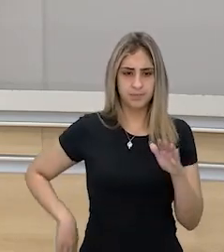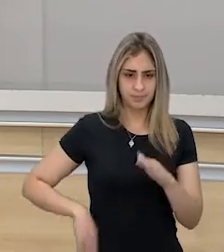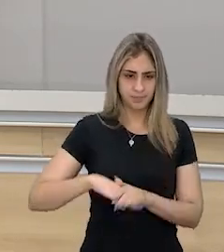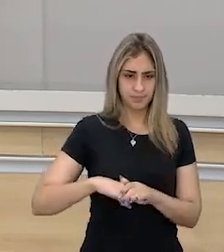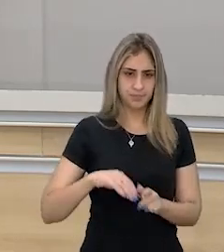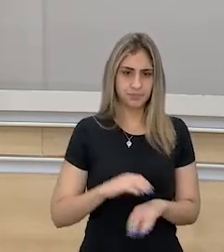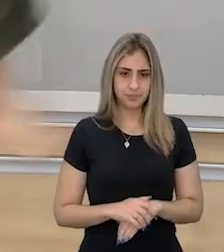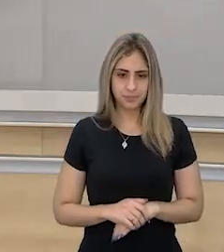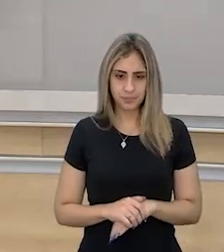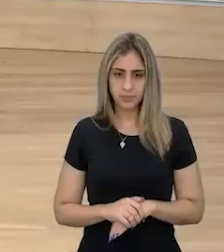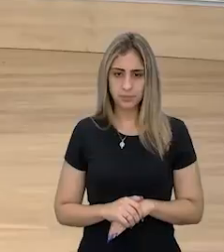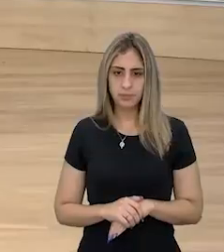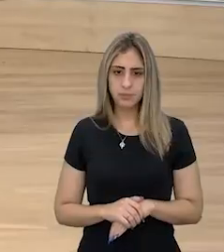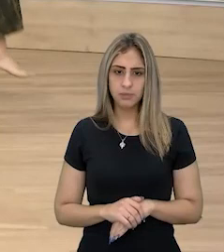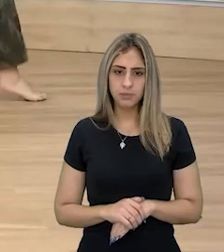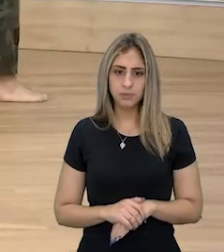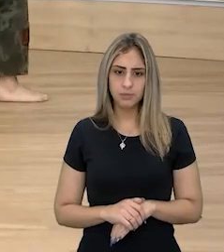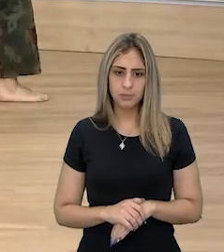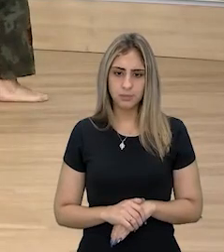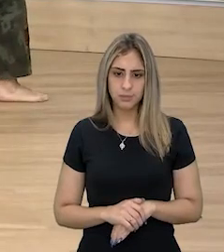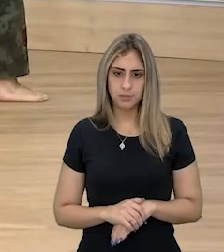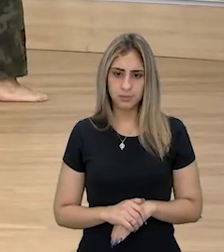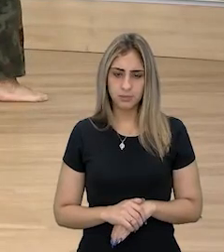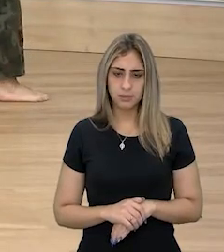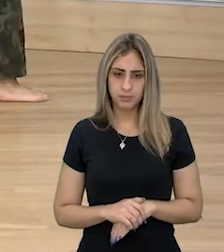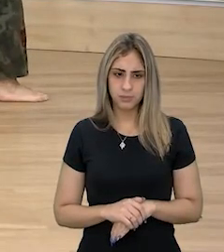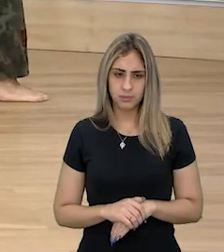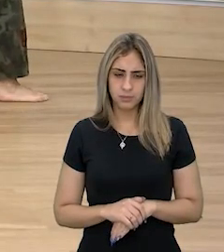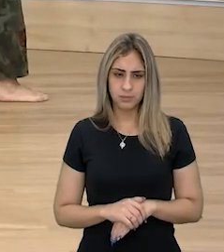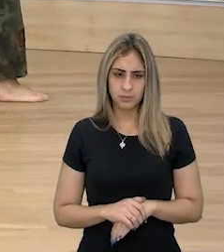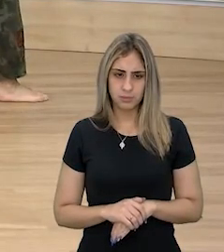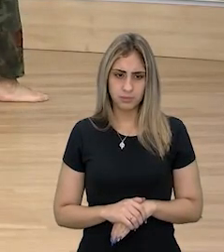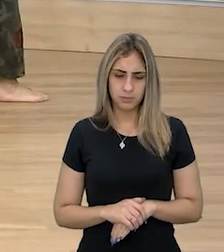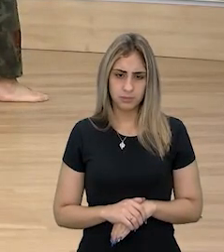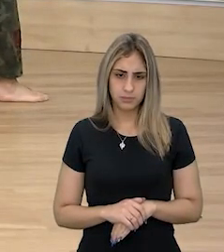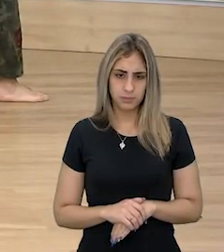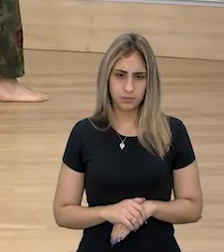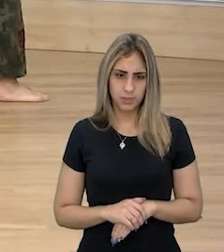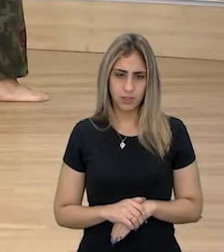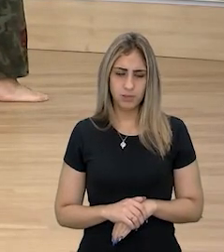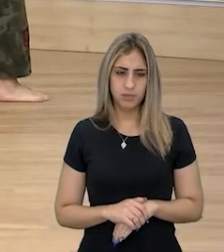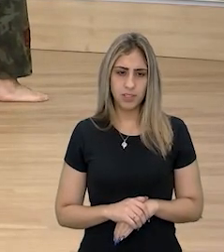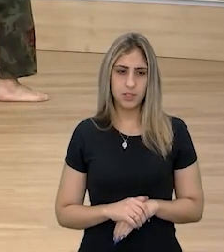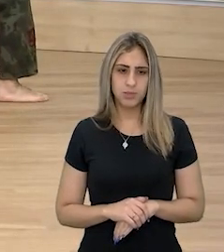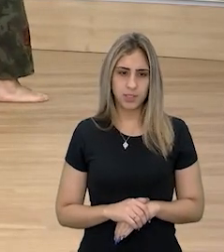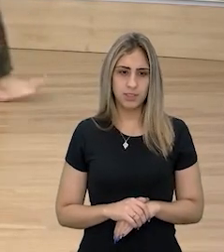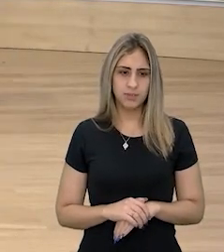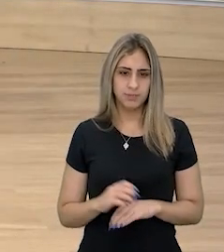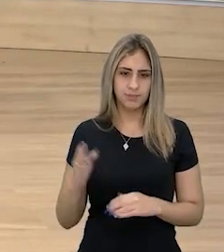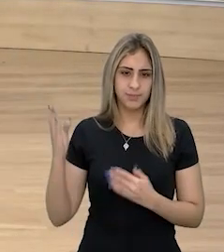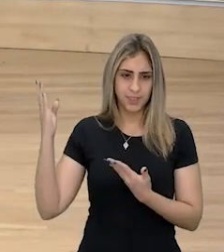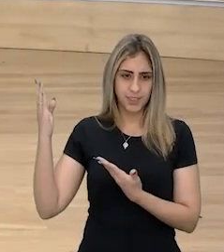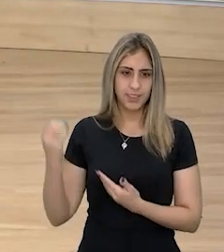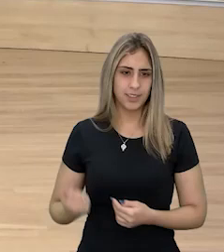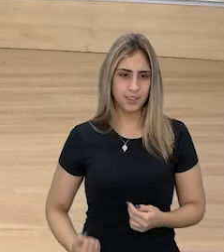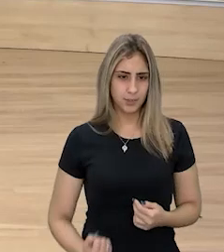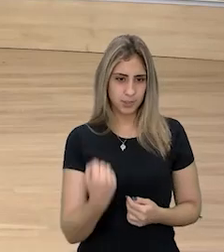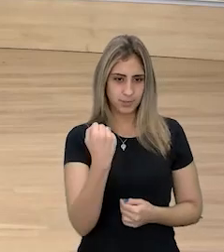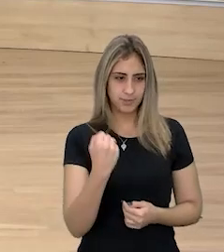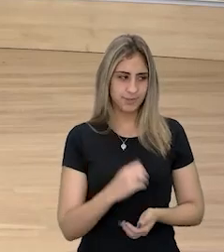frontal. Tá. Dei um Maigiri, chute de frente e Urazuki, um gancho. Ah.